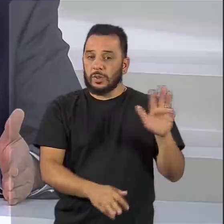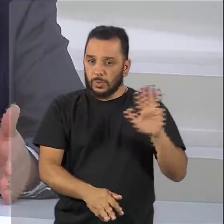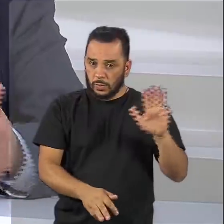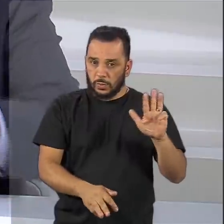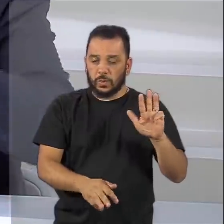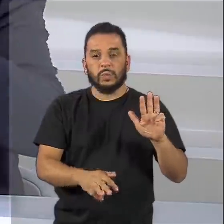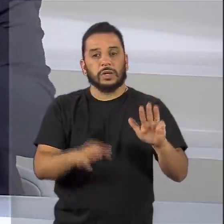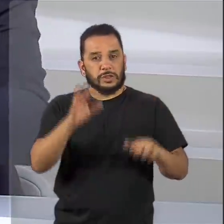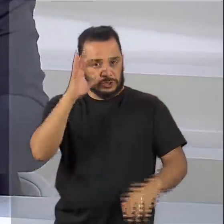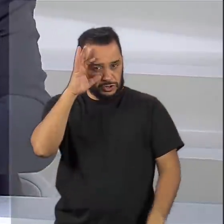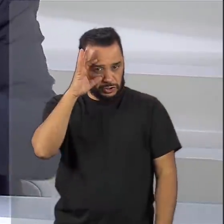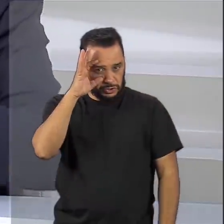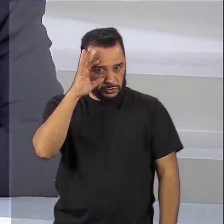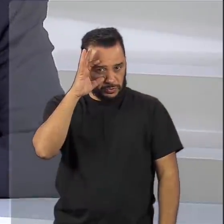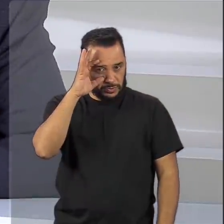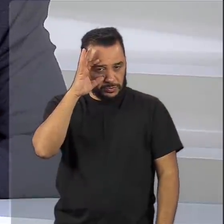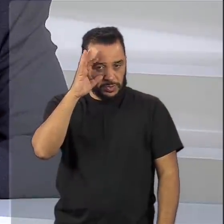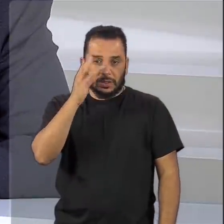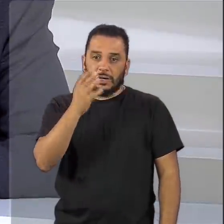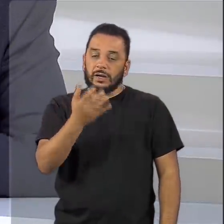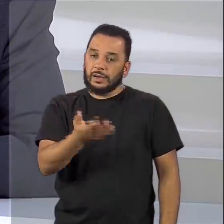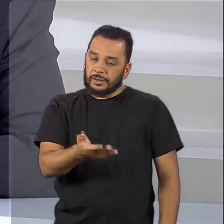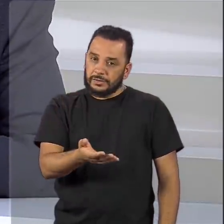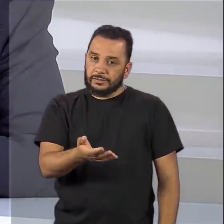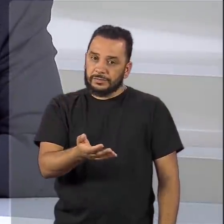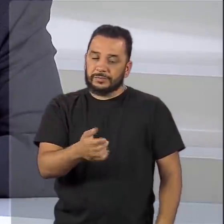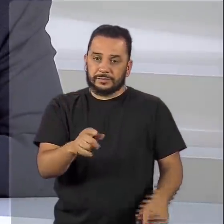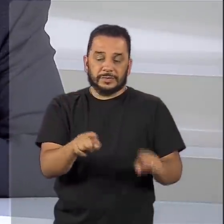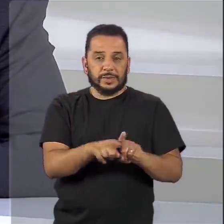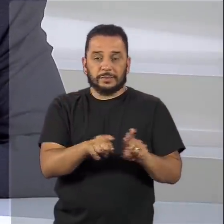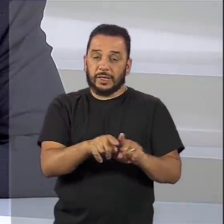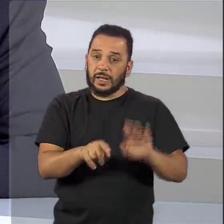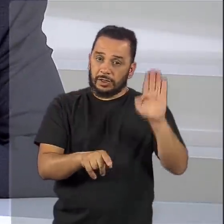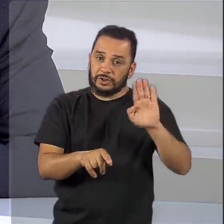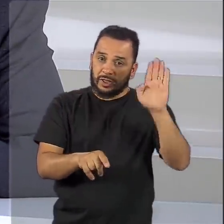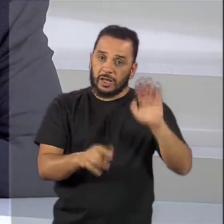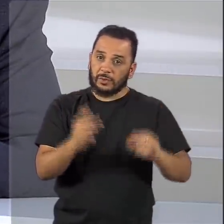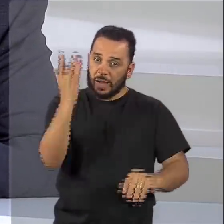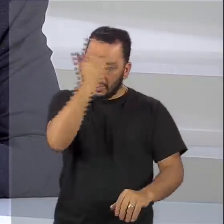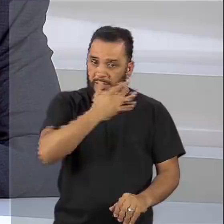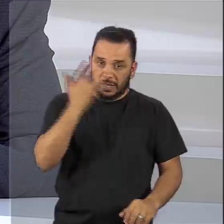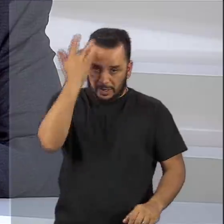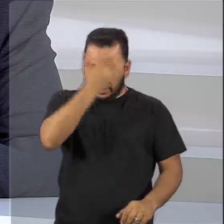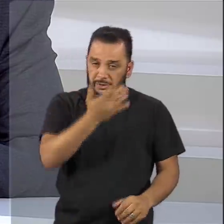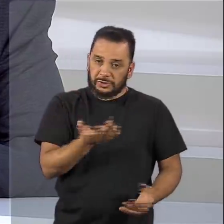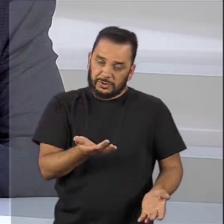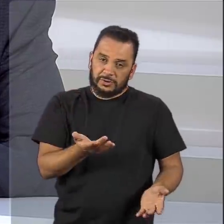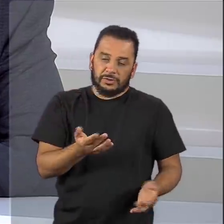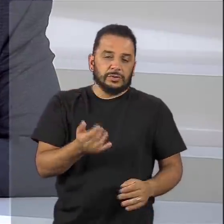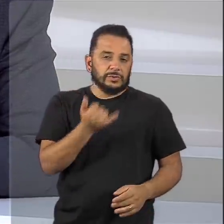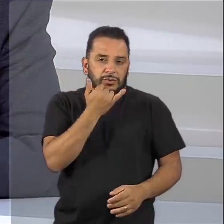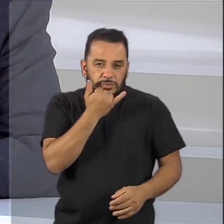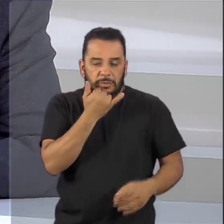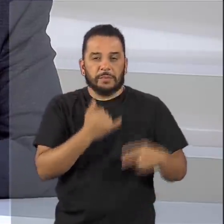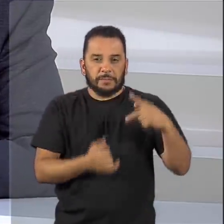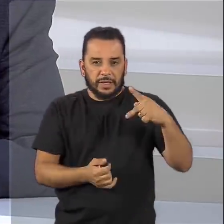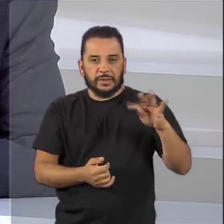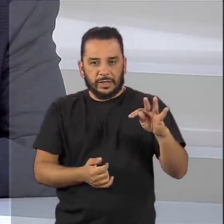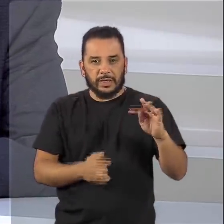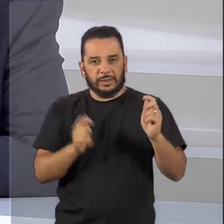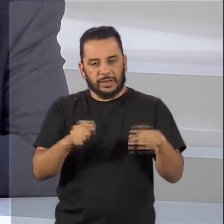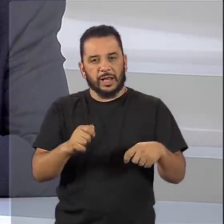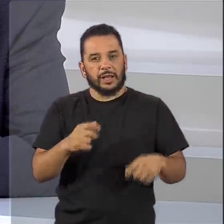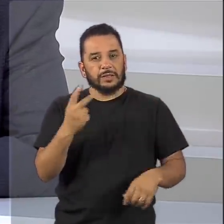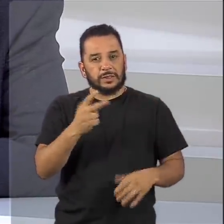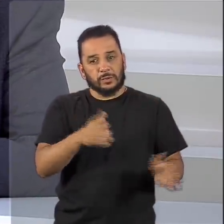Dilma, do PT do candidato que vier a ser, deve ser o Haddad. Então, eu acho que o PT tem enorme chance de ir para o segundo turno,